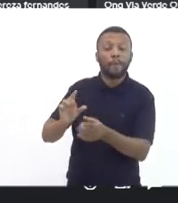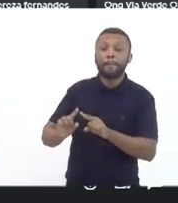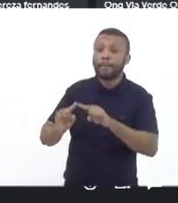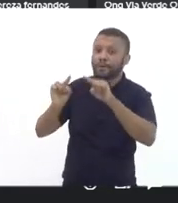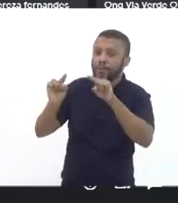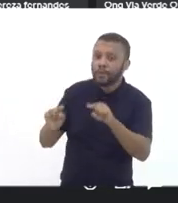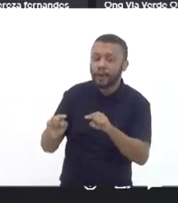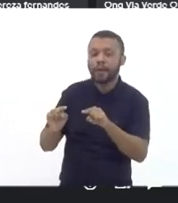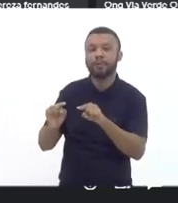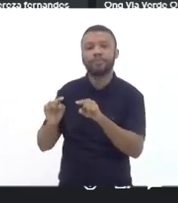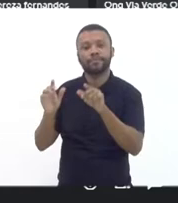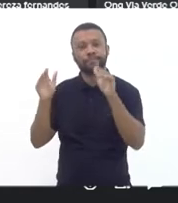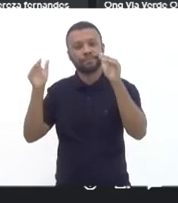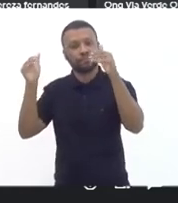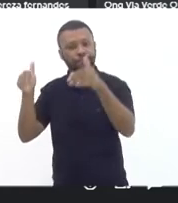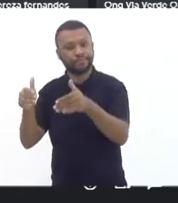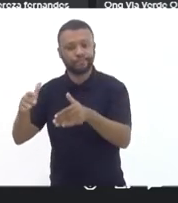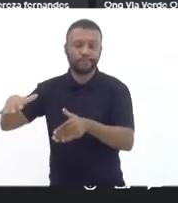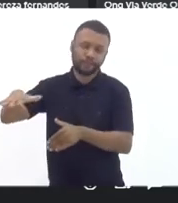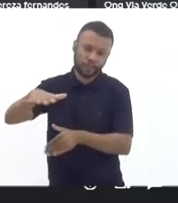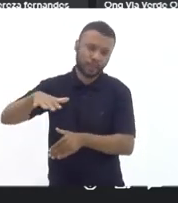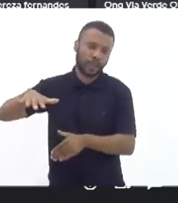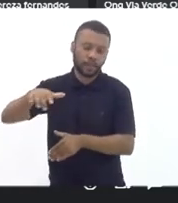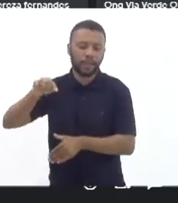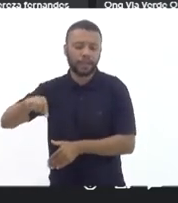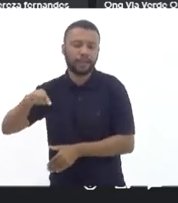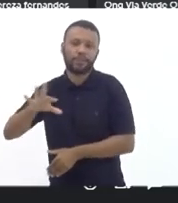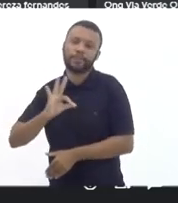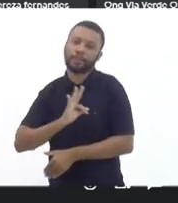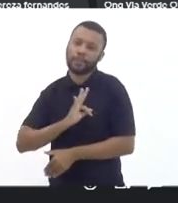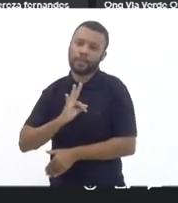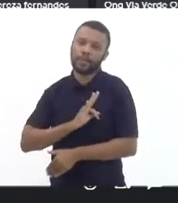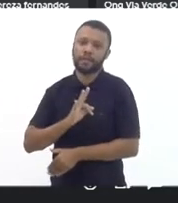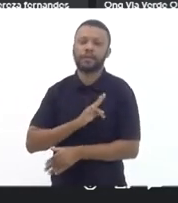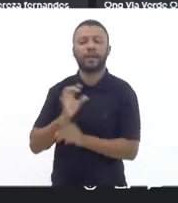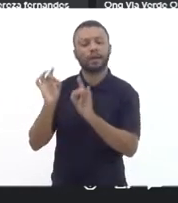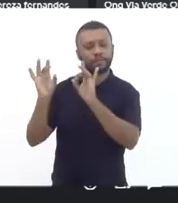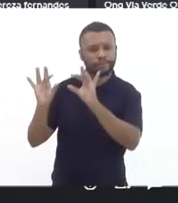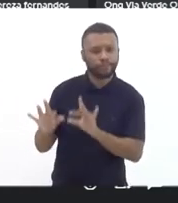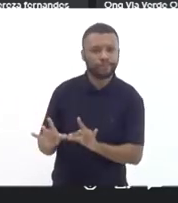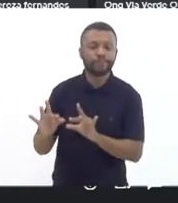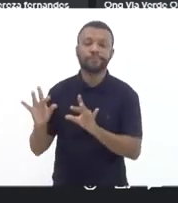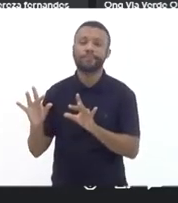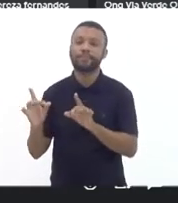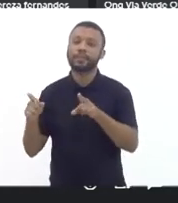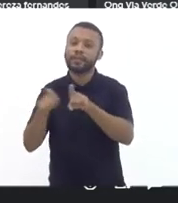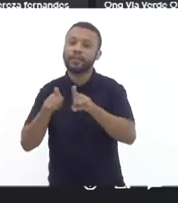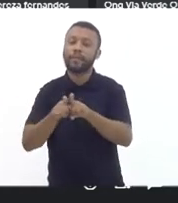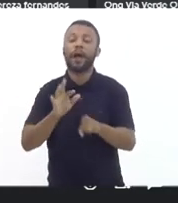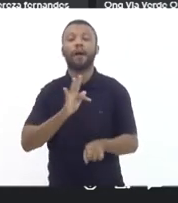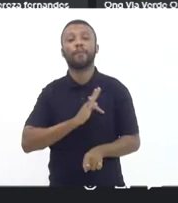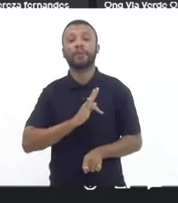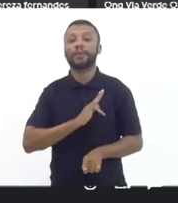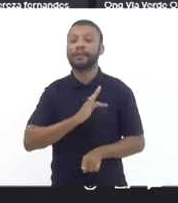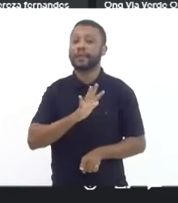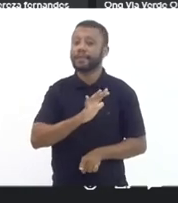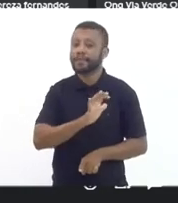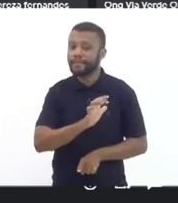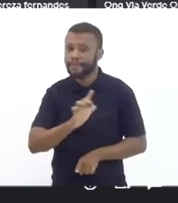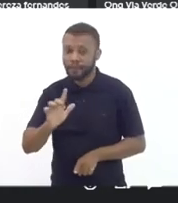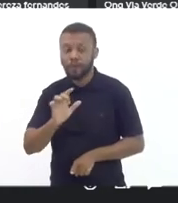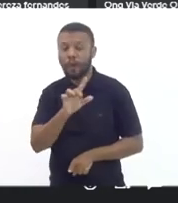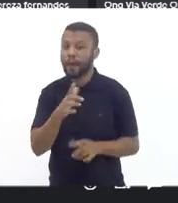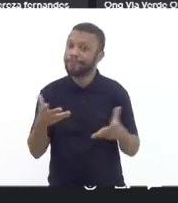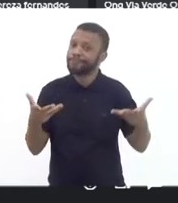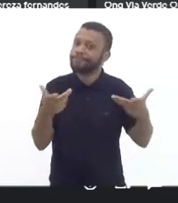regionalizados nas delegacias de circunscrição para atendimento da polícia civil é talvez mais